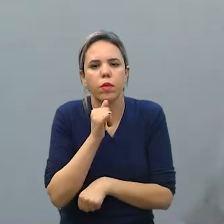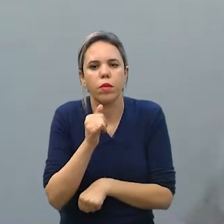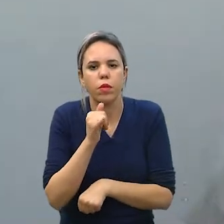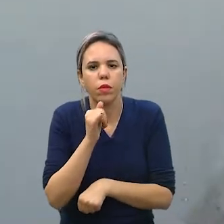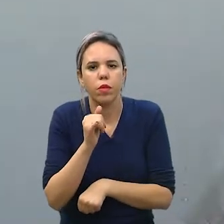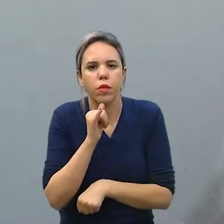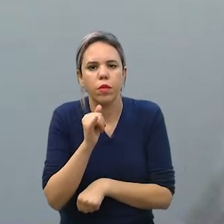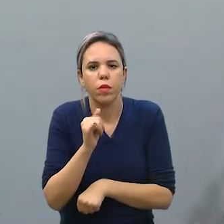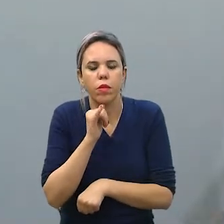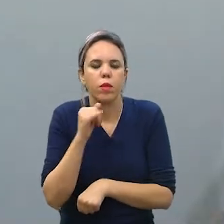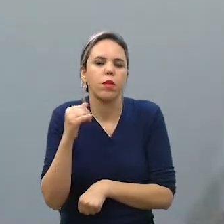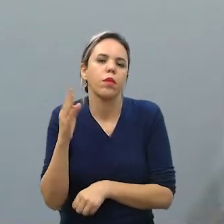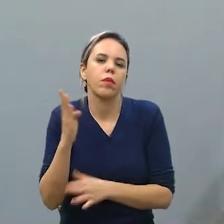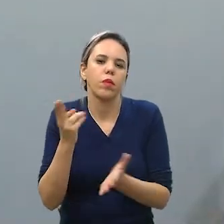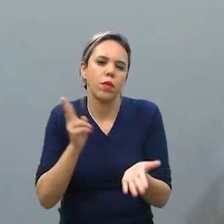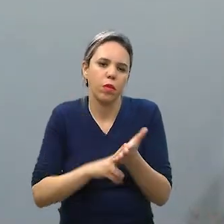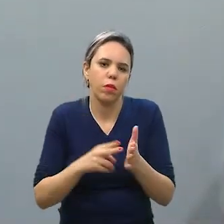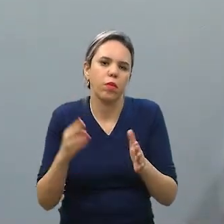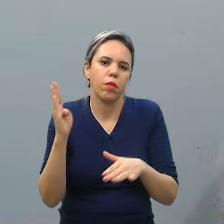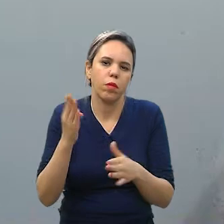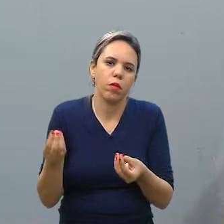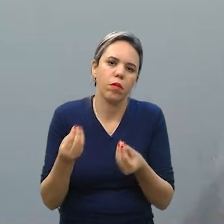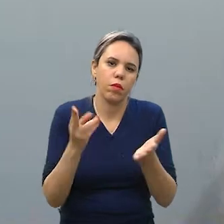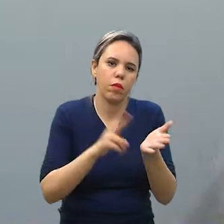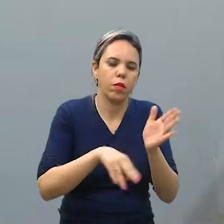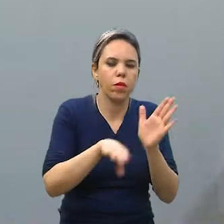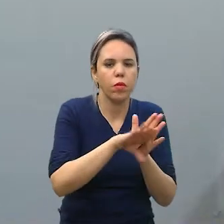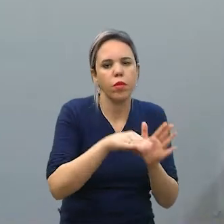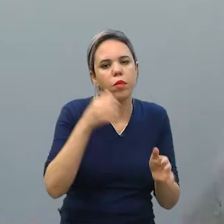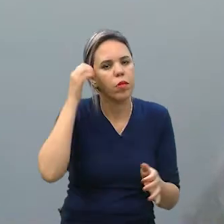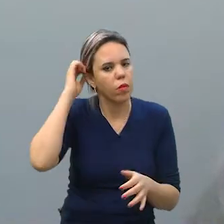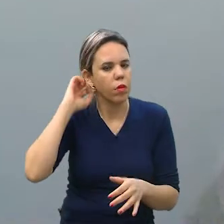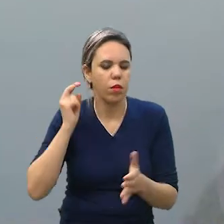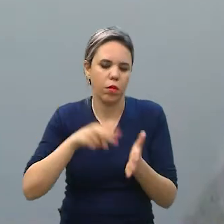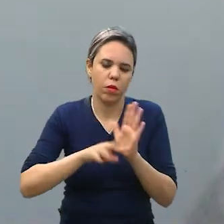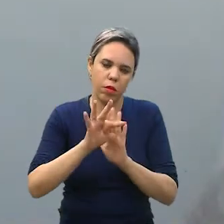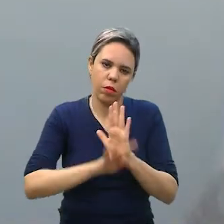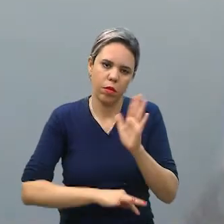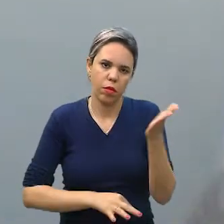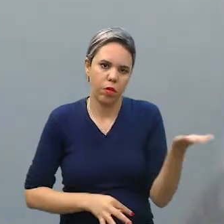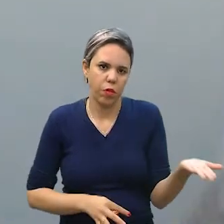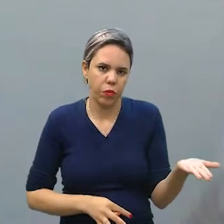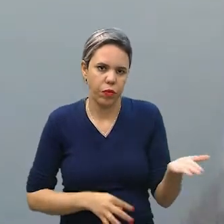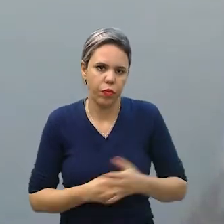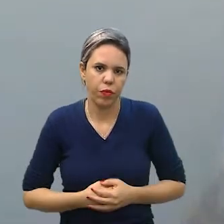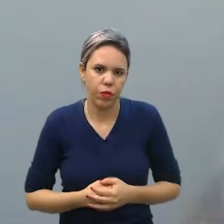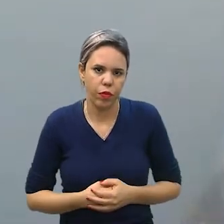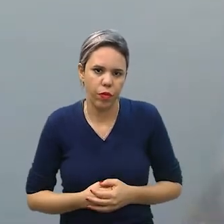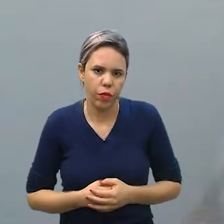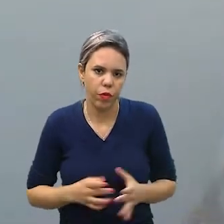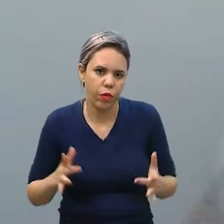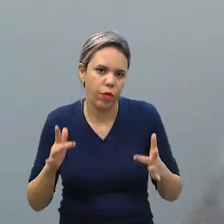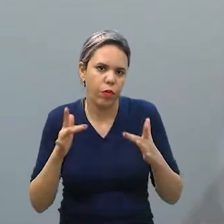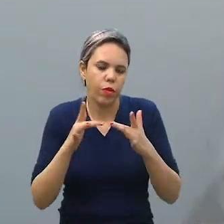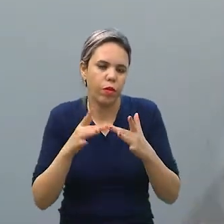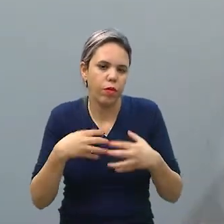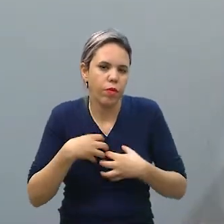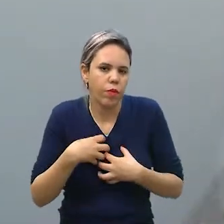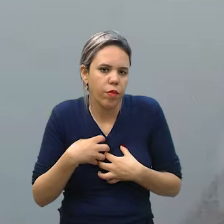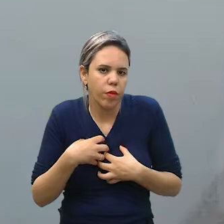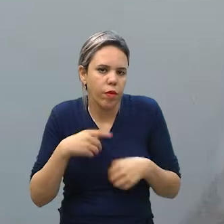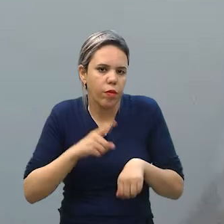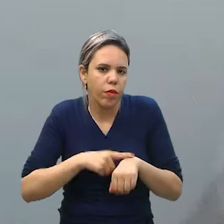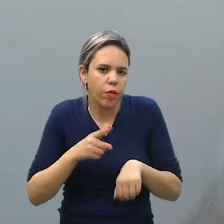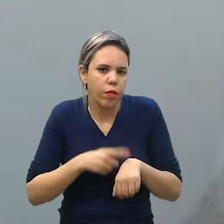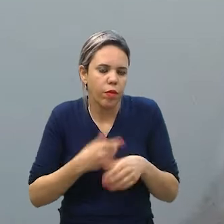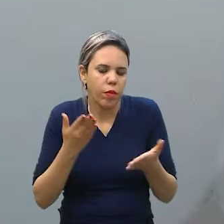de Achamento do Brasil. Quando a gente está lendo aquele texto, esse laço afetivo se cria no momento que